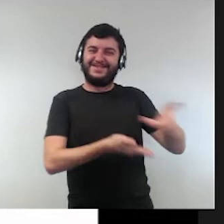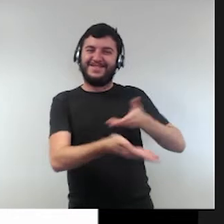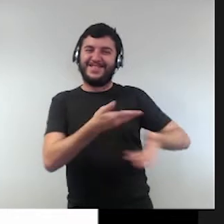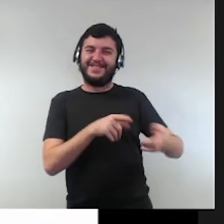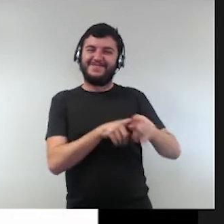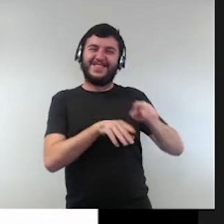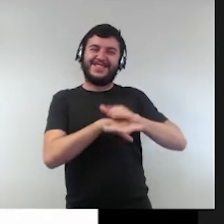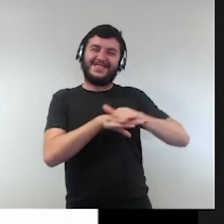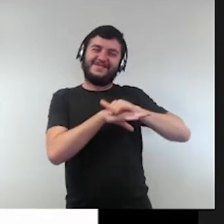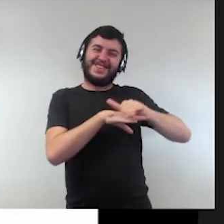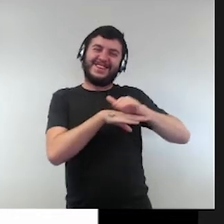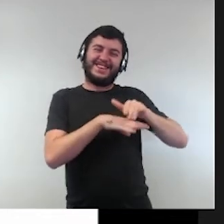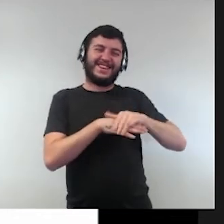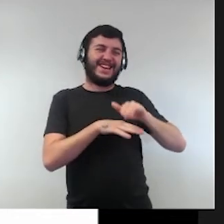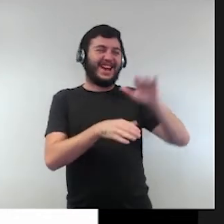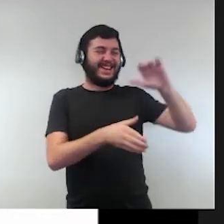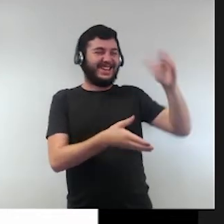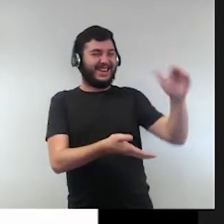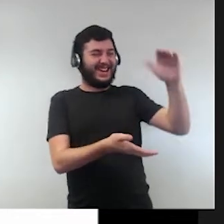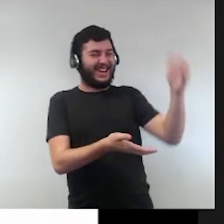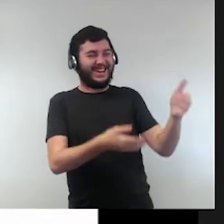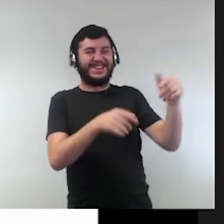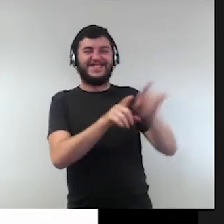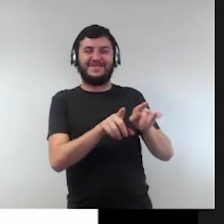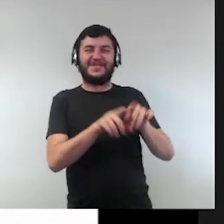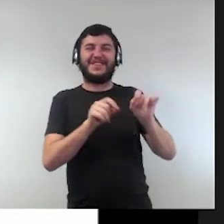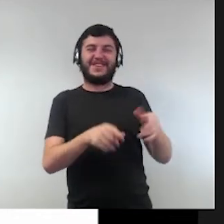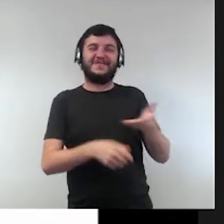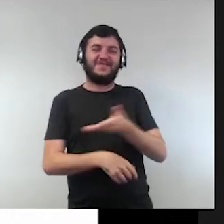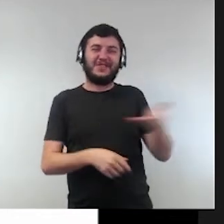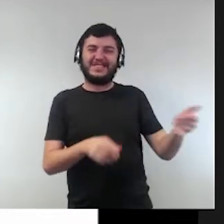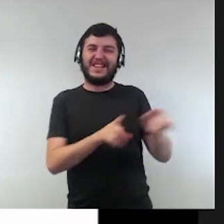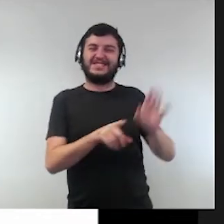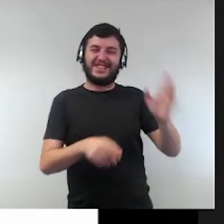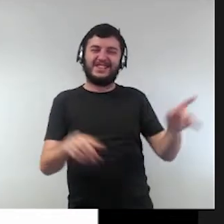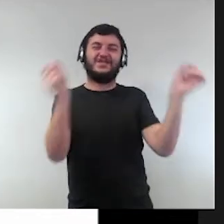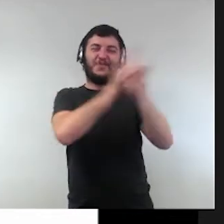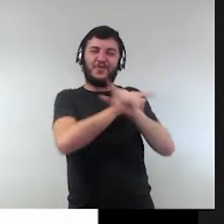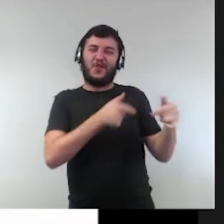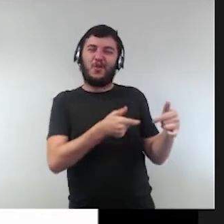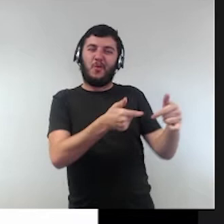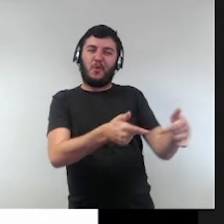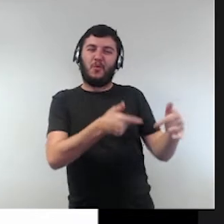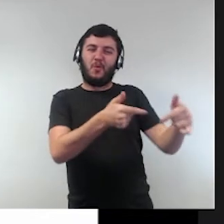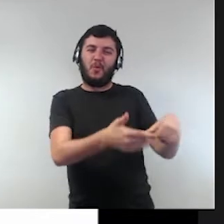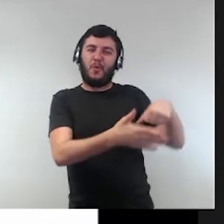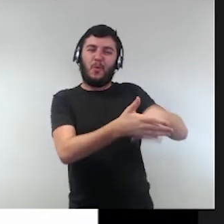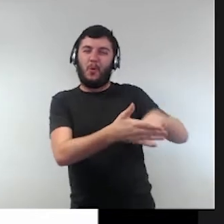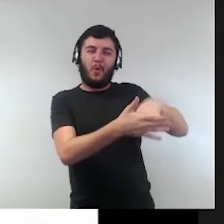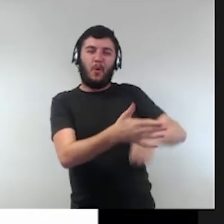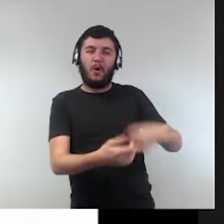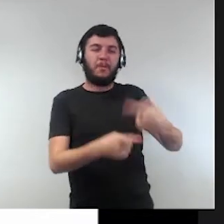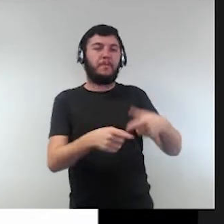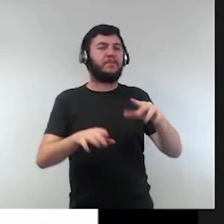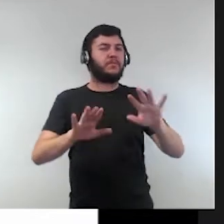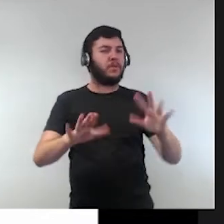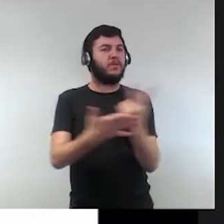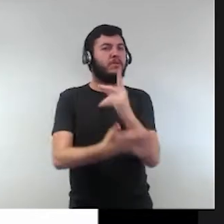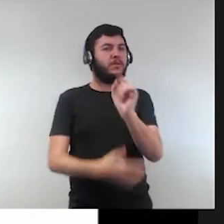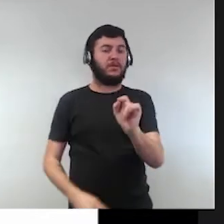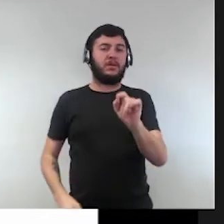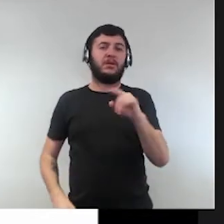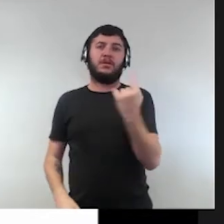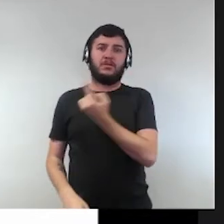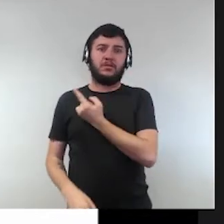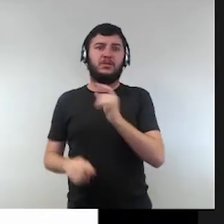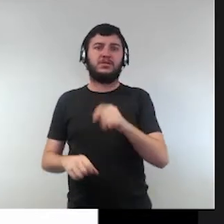imensa dificuldade que vocês têm de lutar, porque o nosso Brasil é um país gigantesco, né, é um país que é um